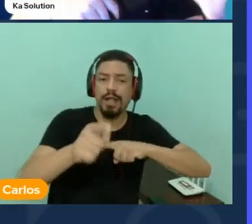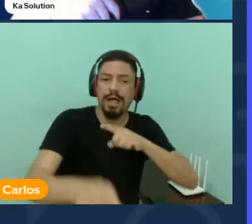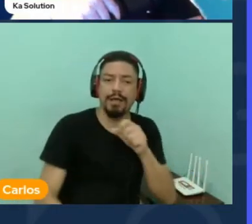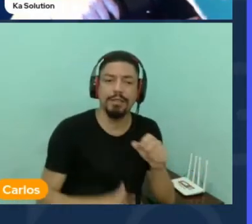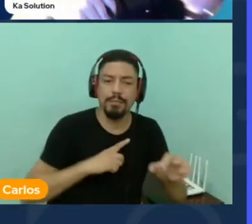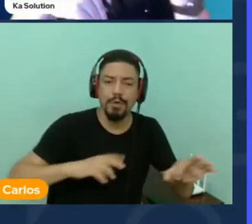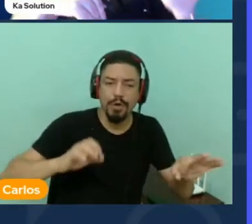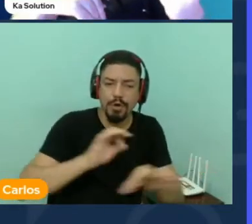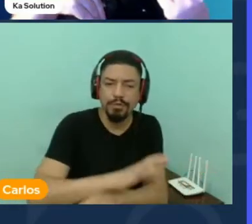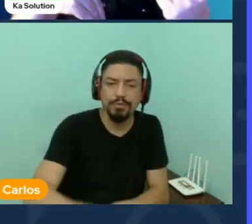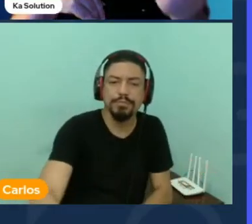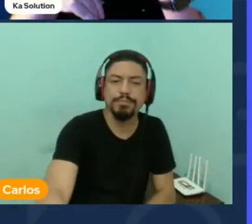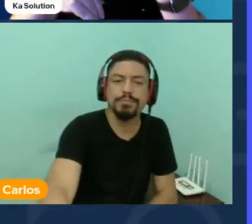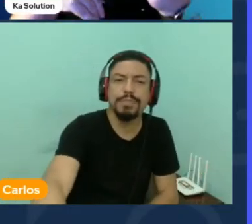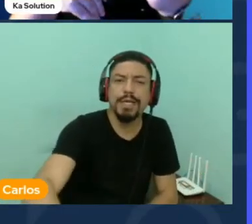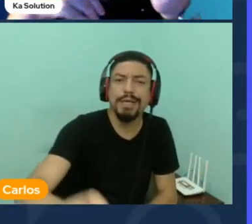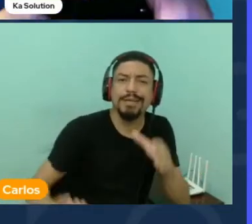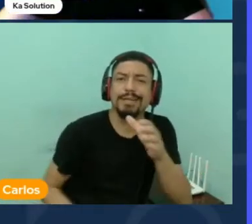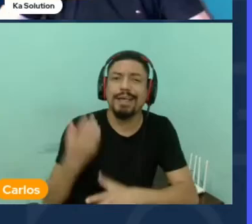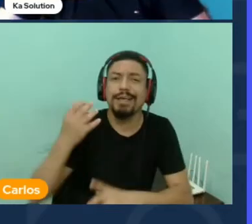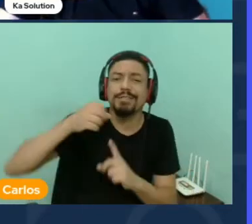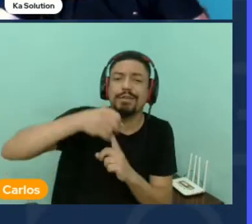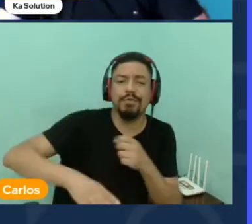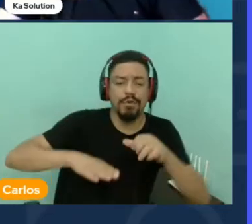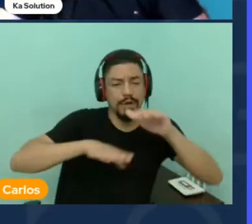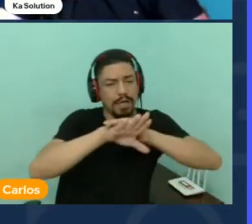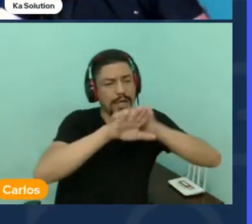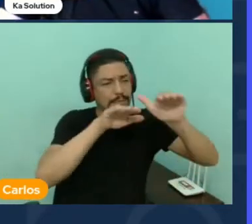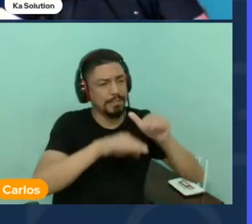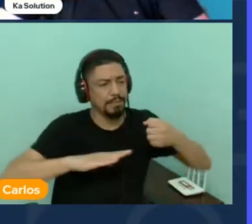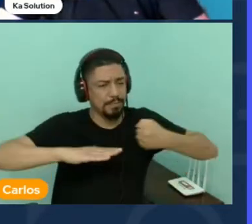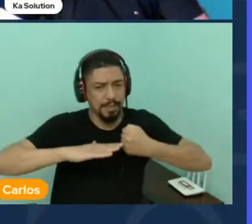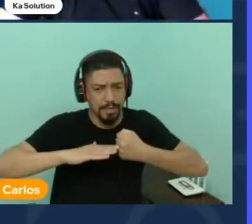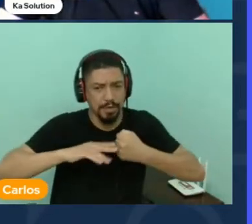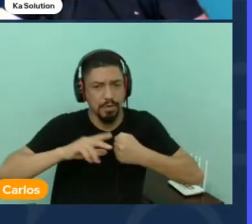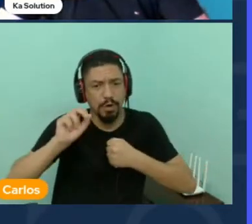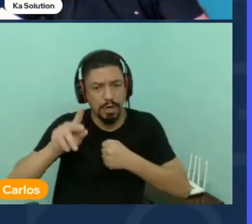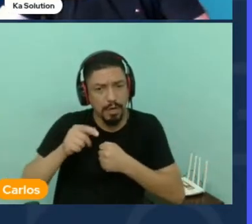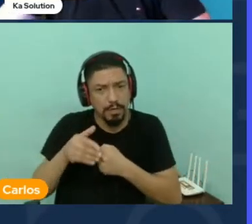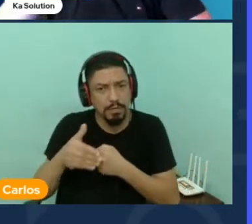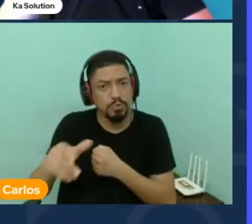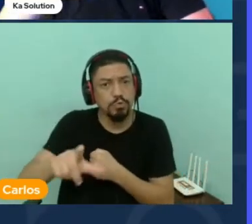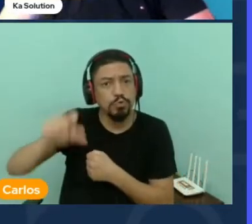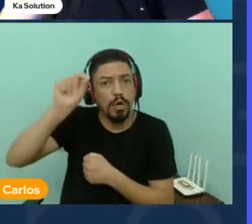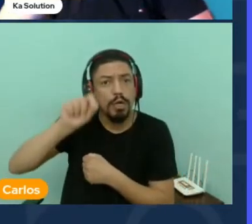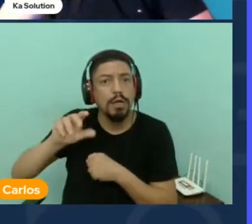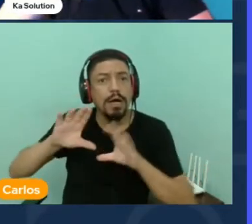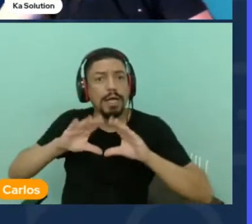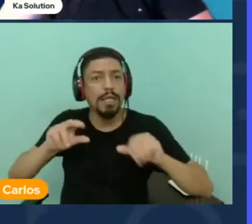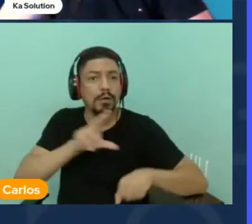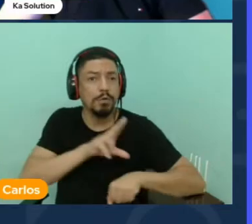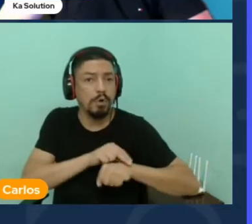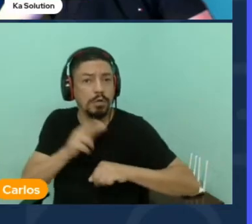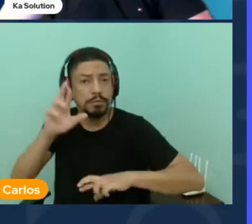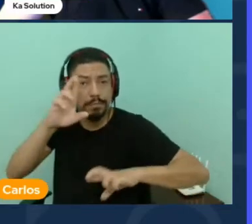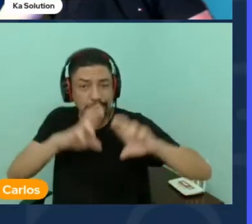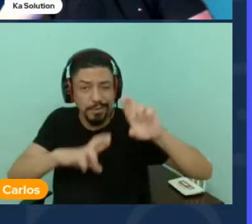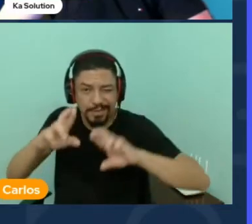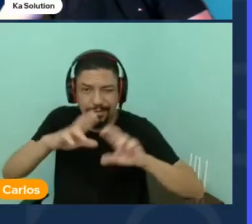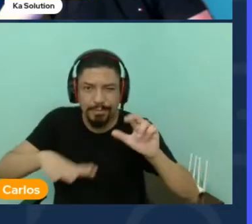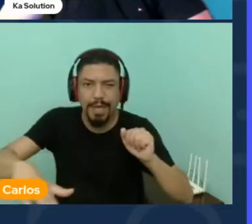Criei meu servidor, armazenamento e banco de dados, vou usar o CloudWatch para monitorar esse